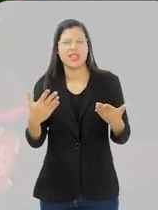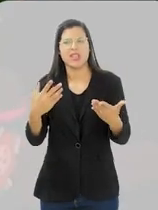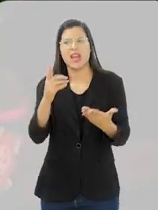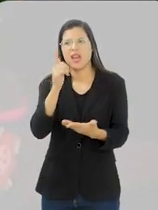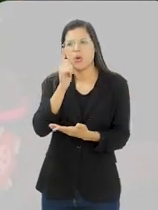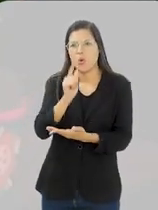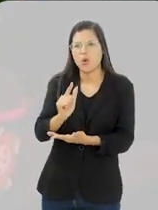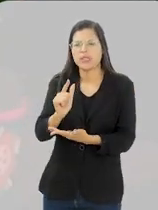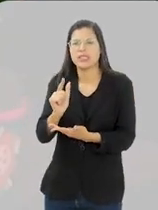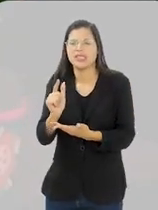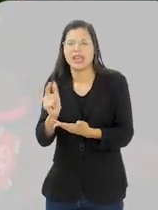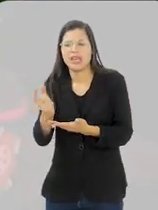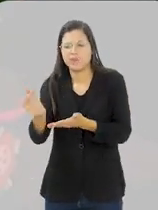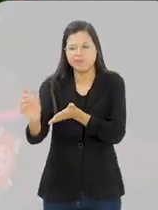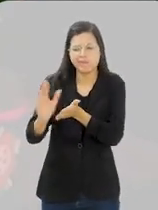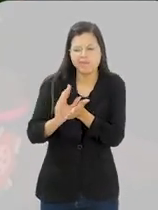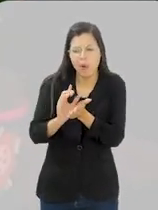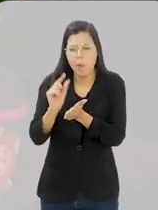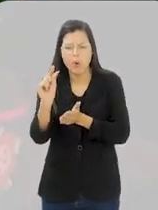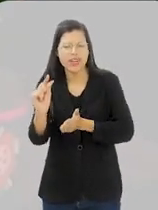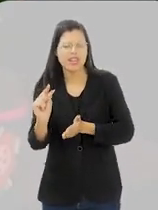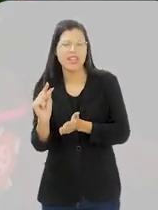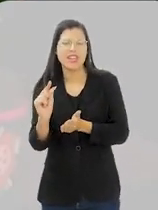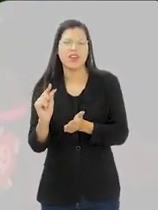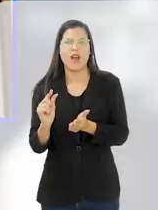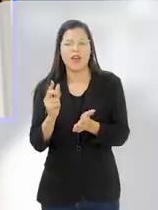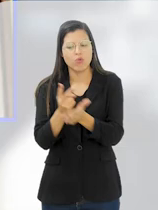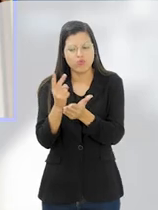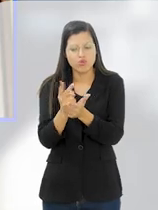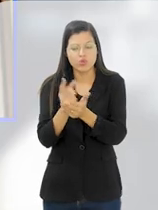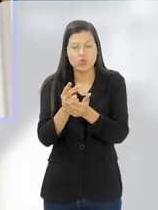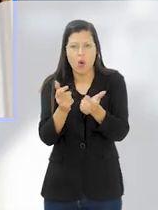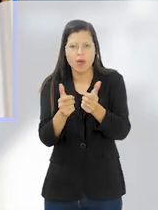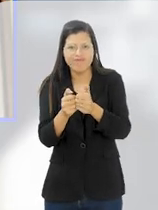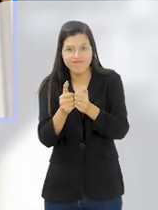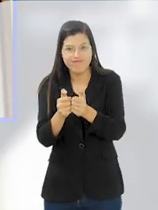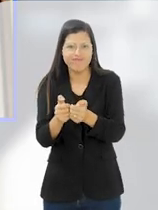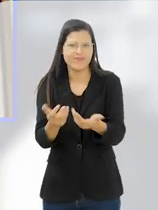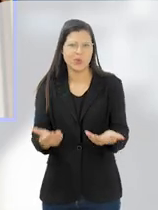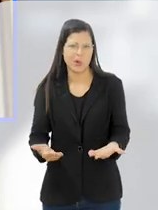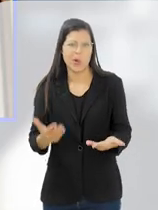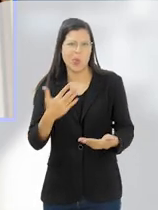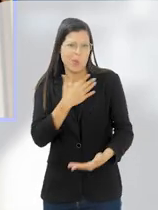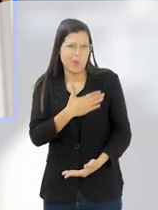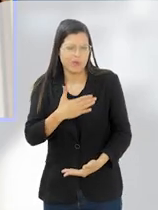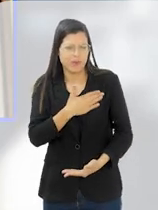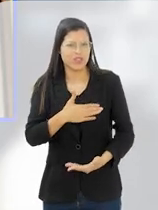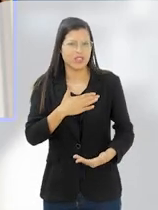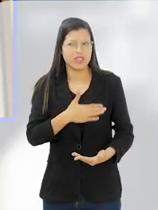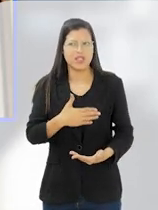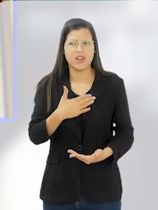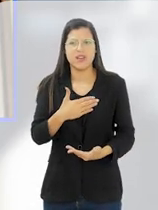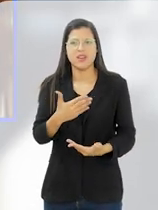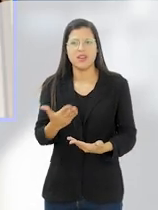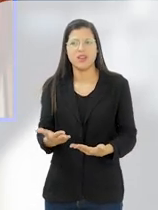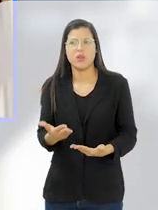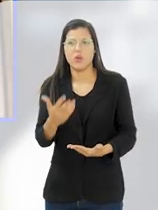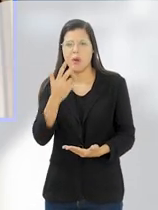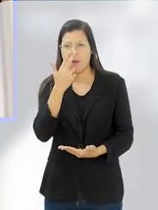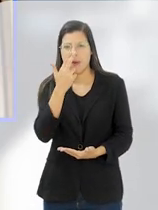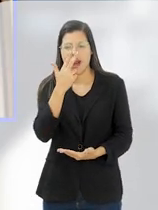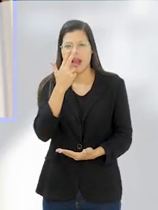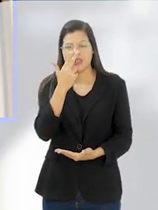alguma coisinha para continuar jogando, agora eu vou ganhar mais. É o prazer, né, que vai dando e tal. as